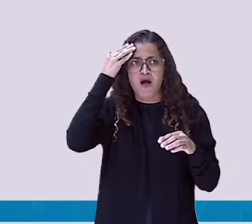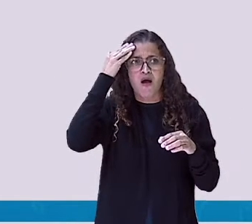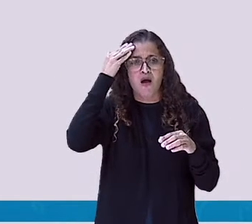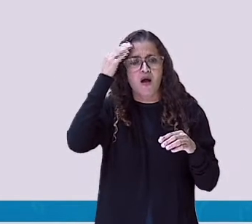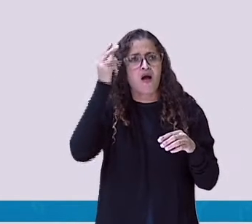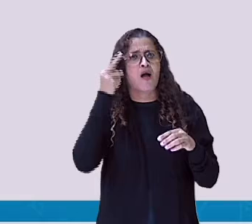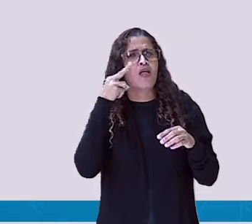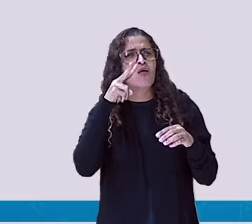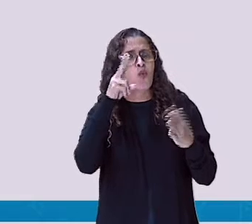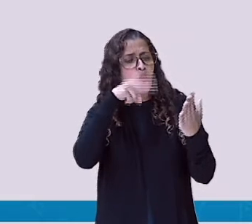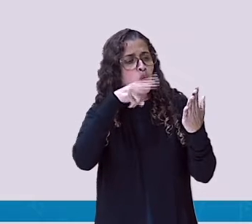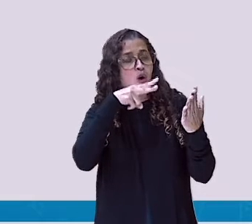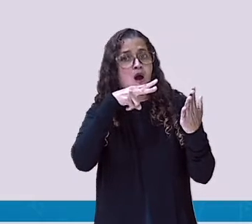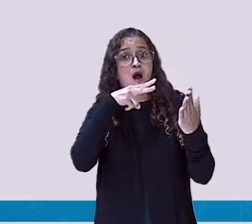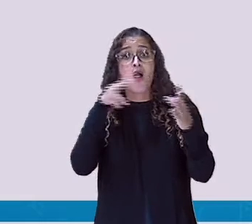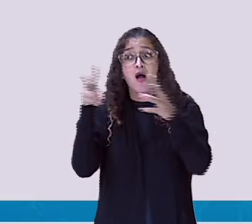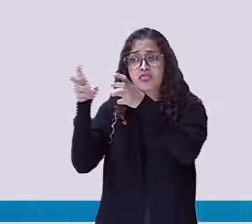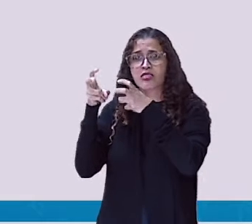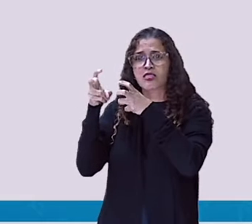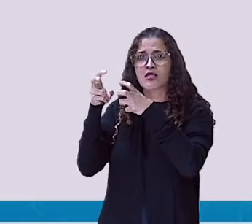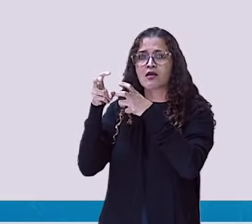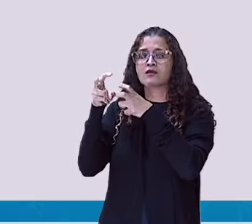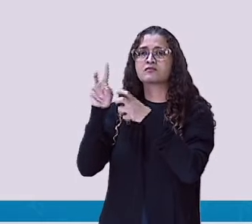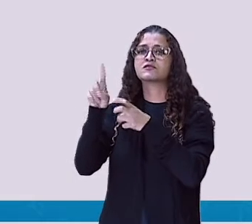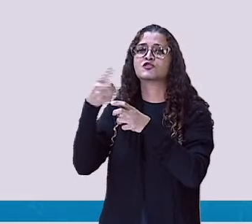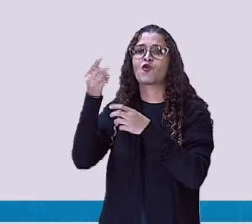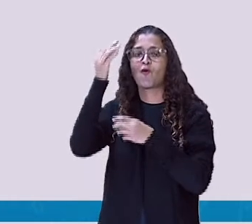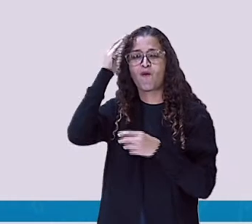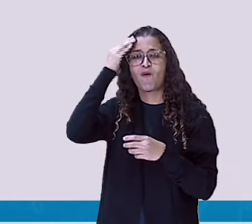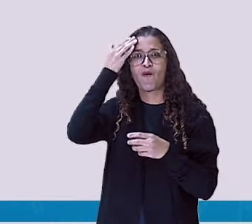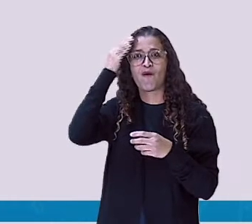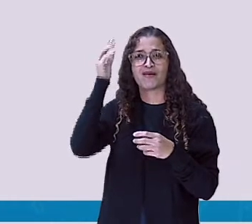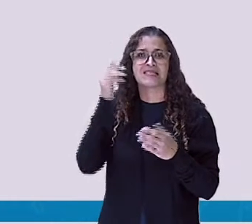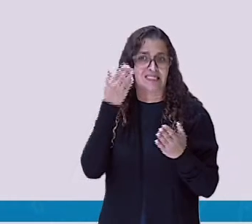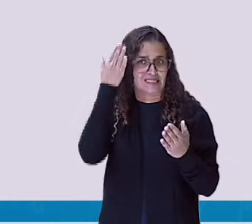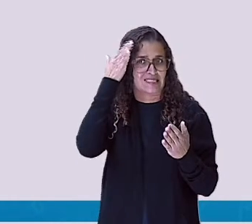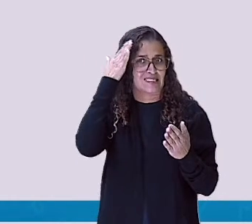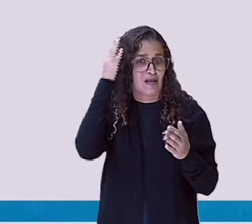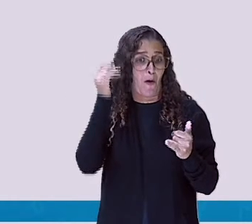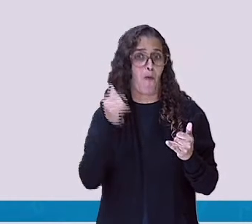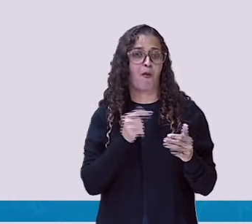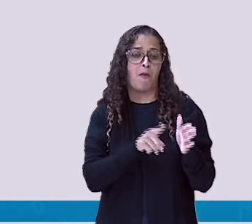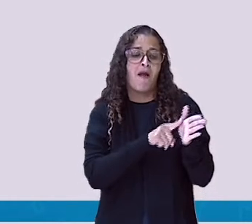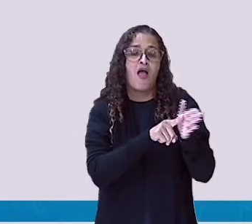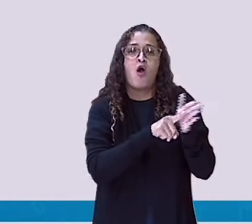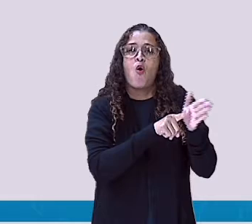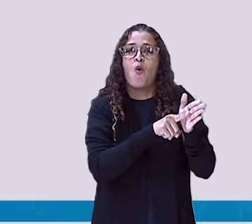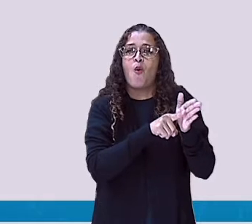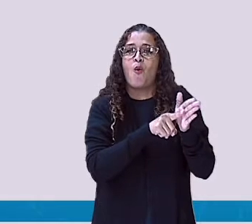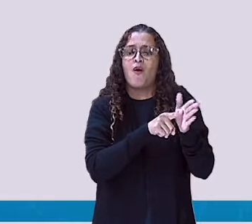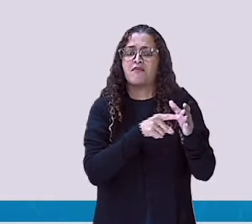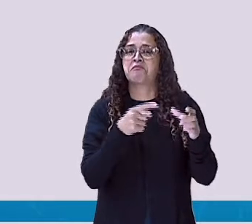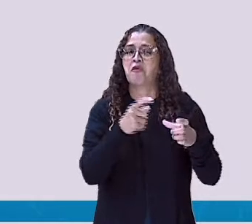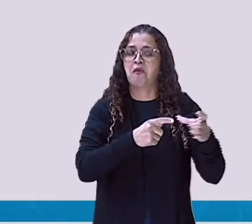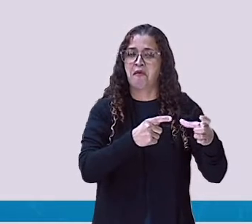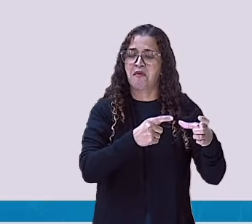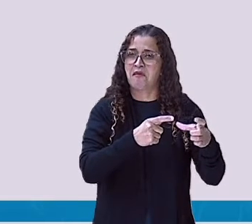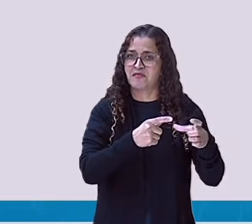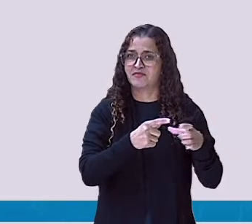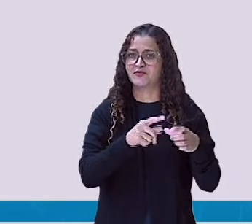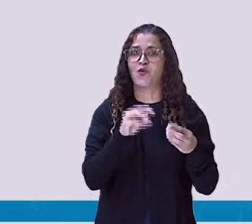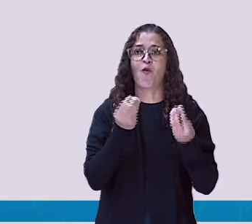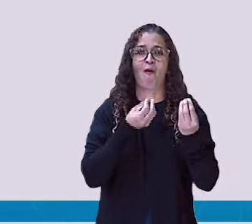consegue perceber e você consegue identificar de que foi essa pesquisa. E aí nós